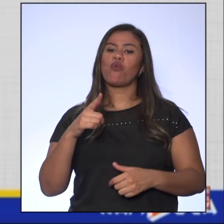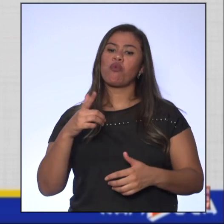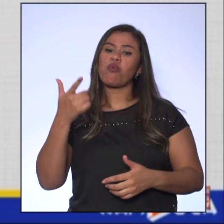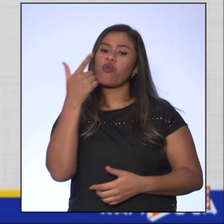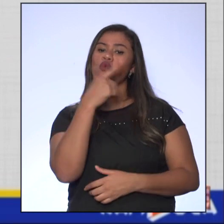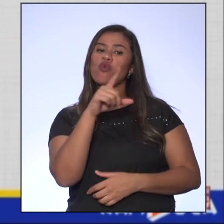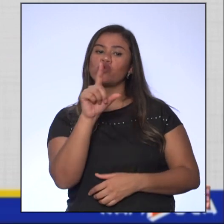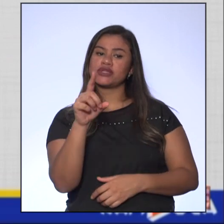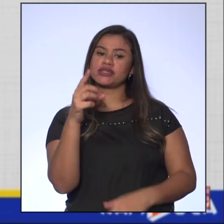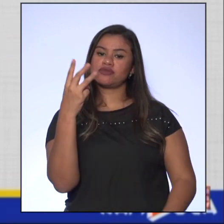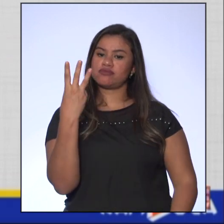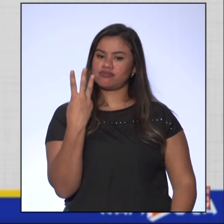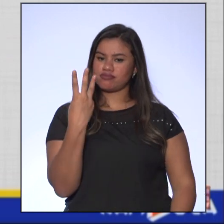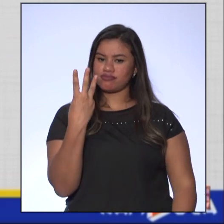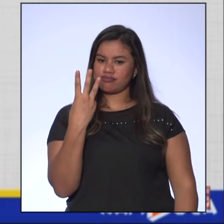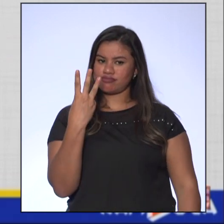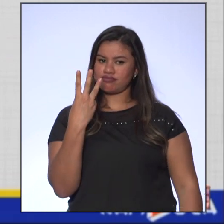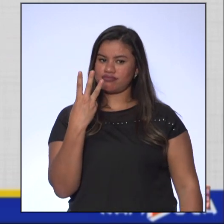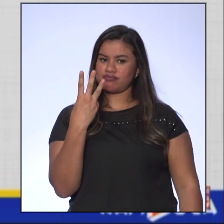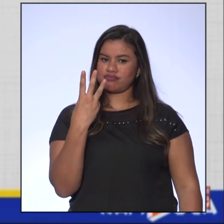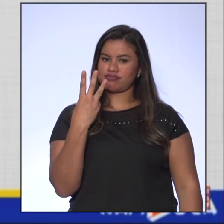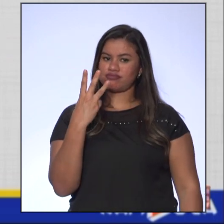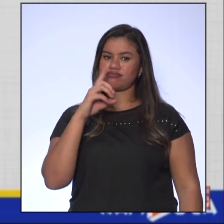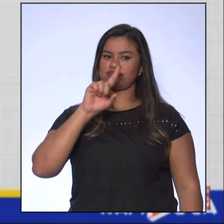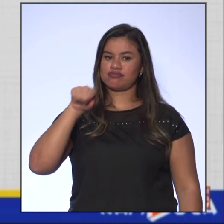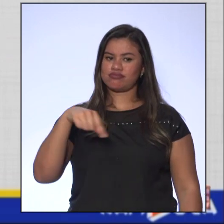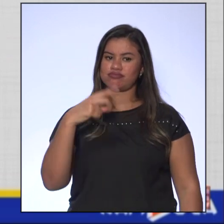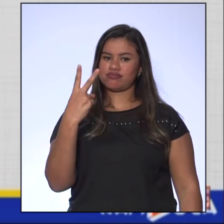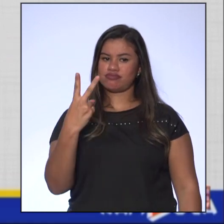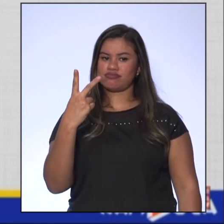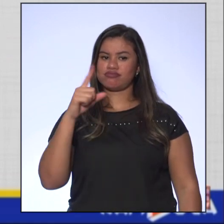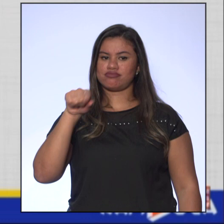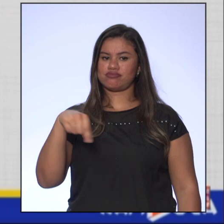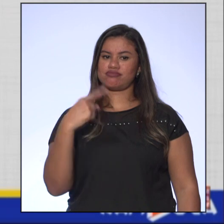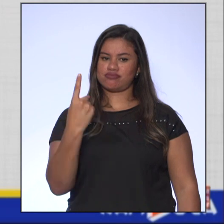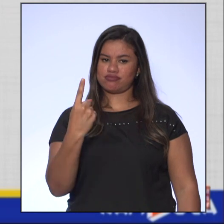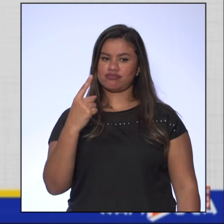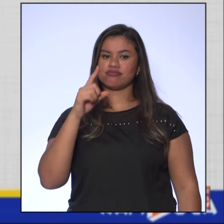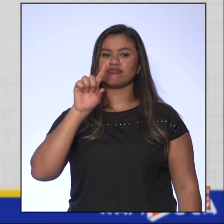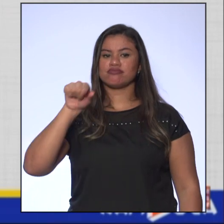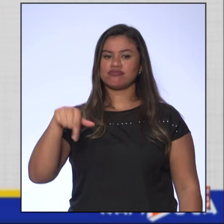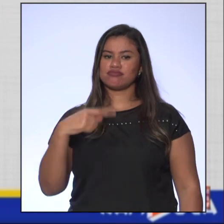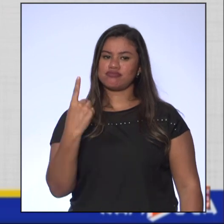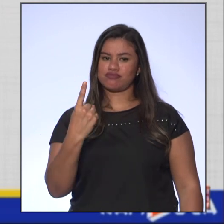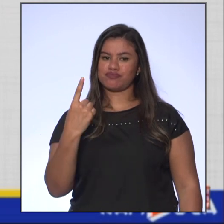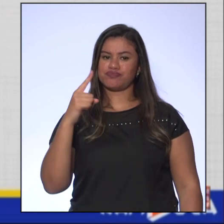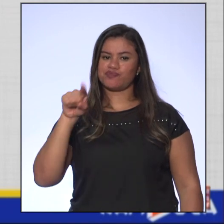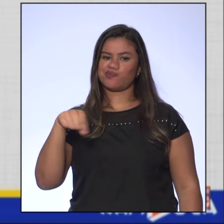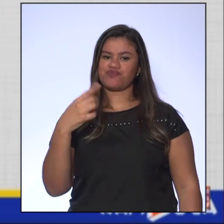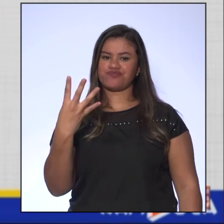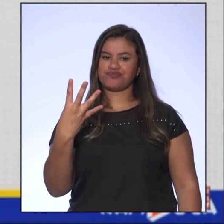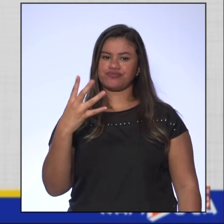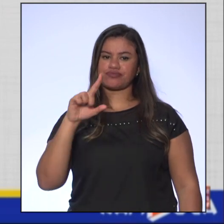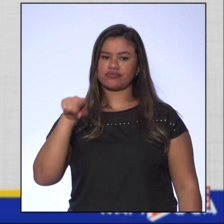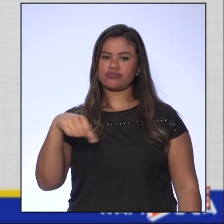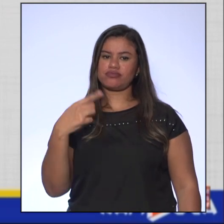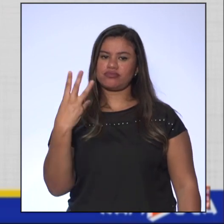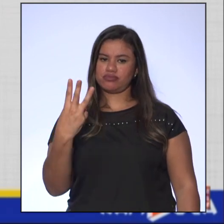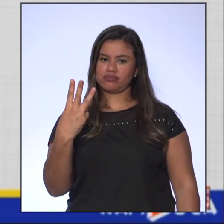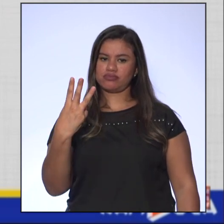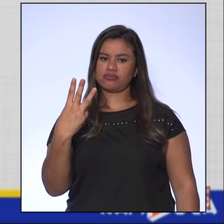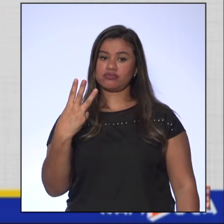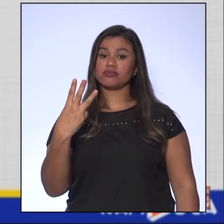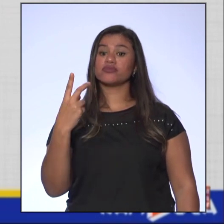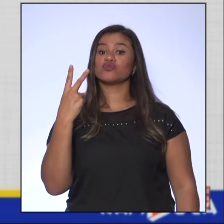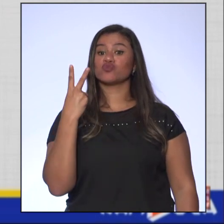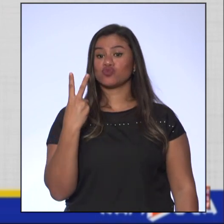estou colocando aqui, ó, 3, 2, 1, 1, 4,